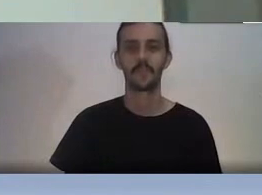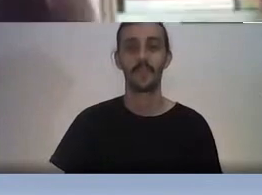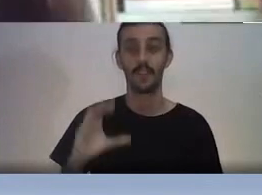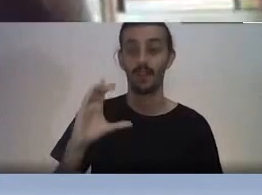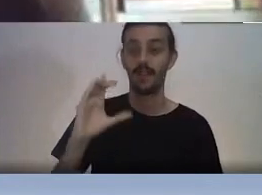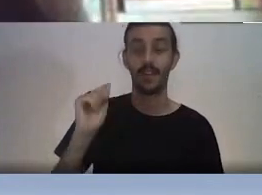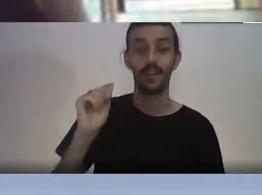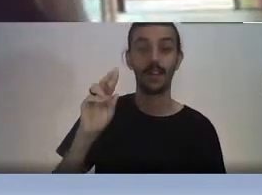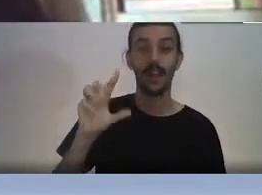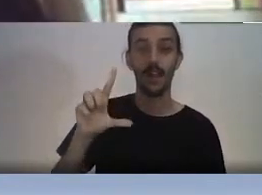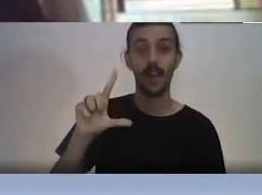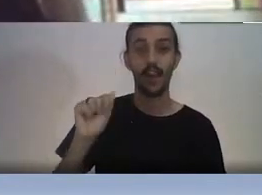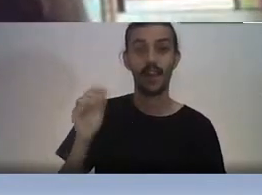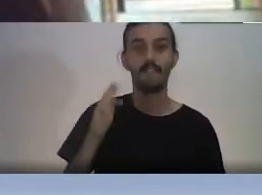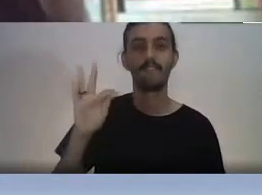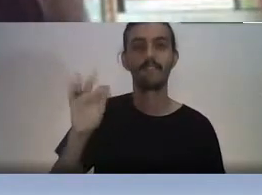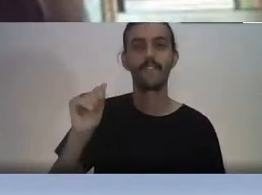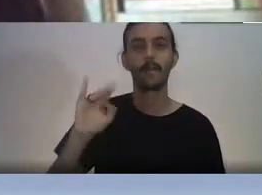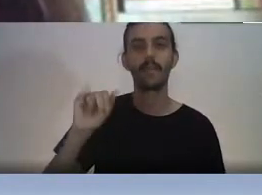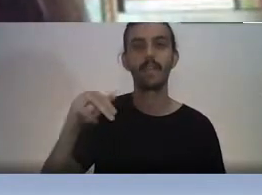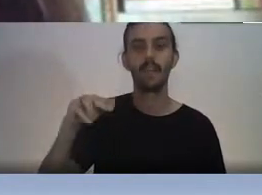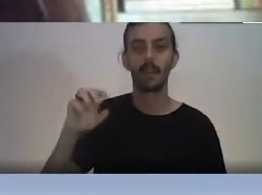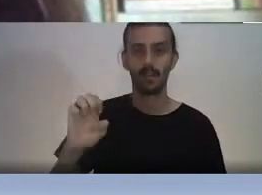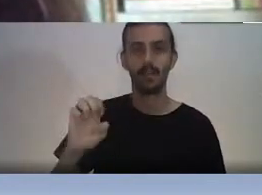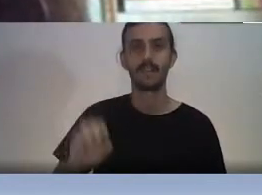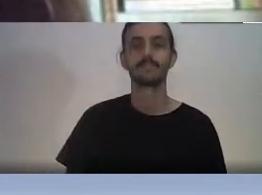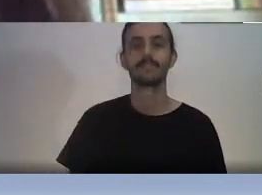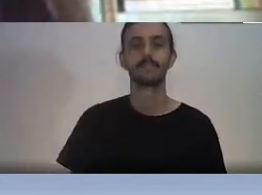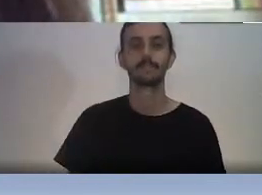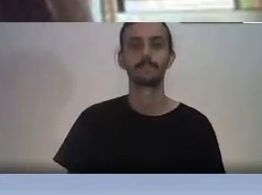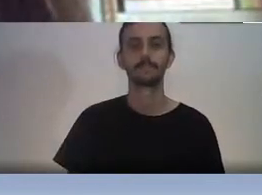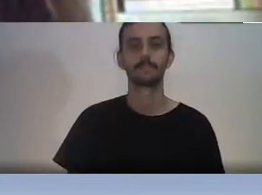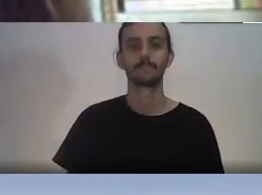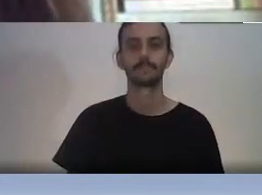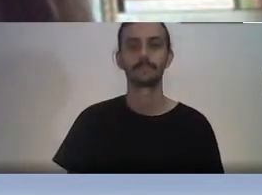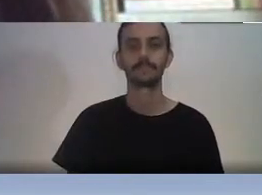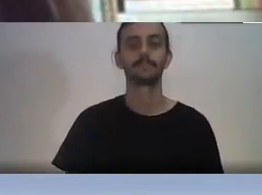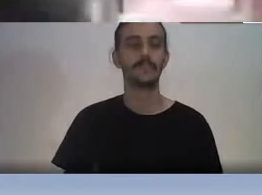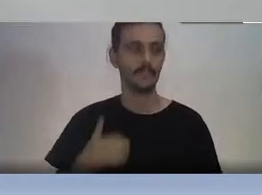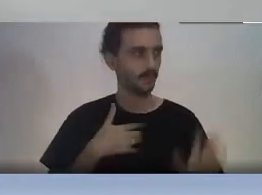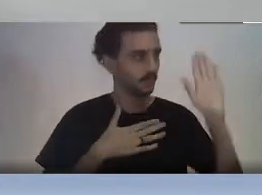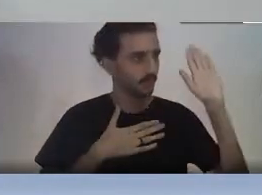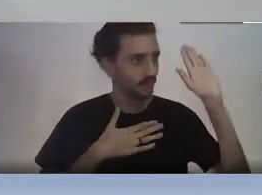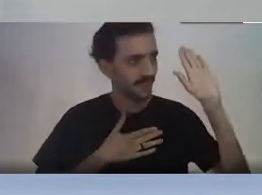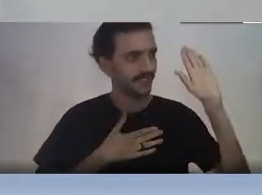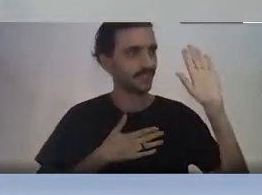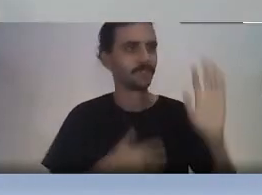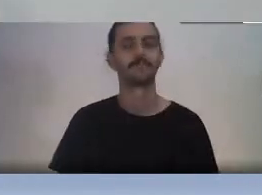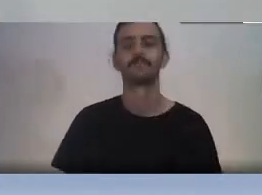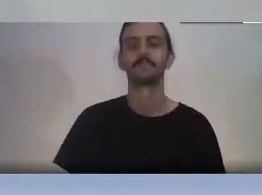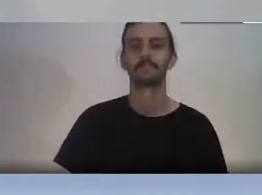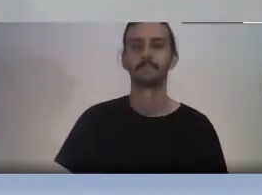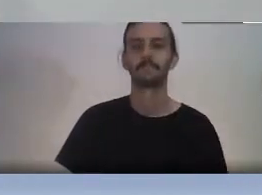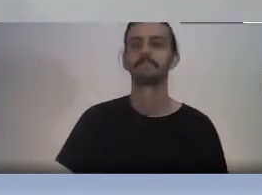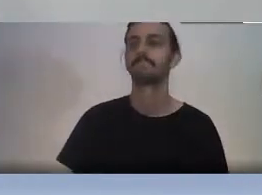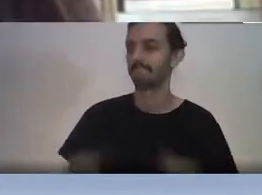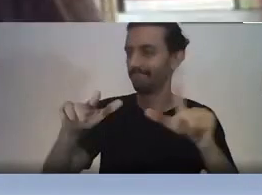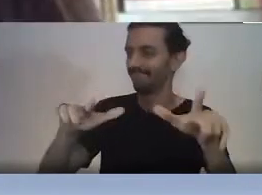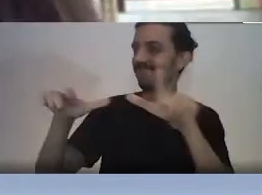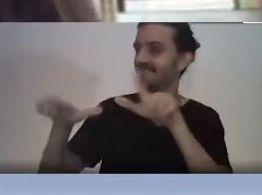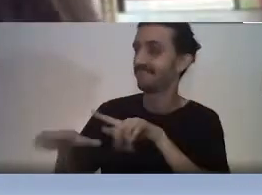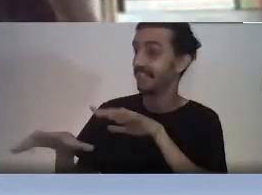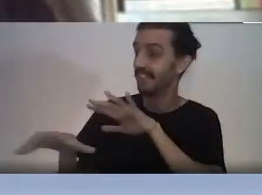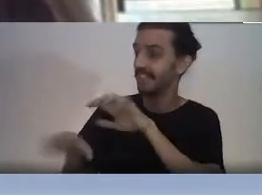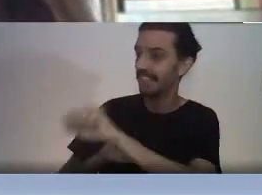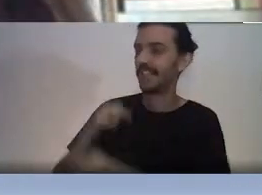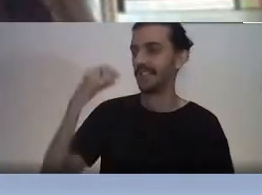Carla Fabiane Martins de Queiroz. Assim eu prometo. Eu lhe concedo o